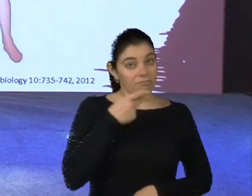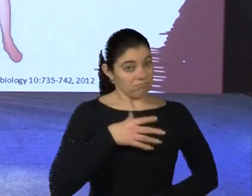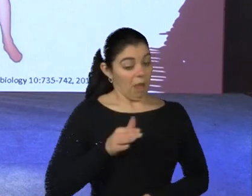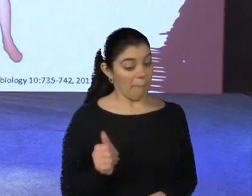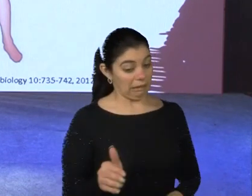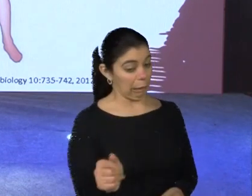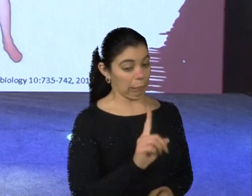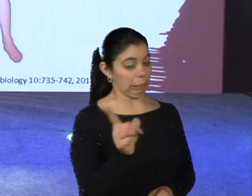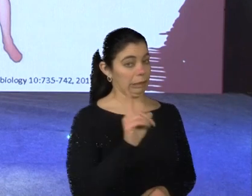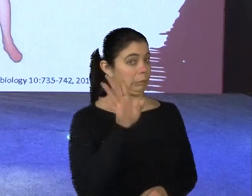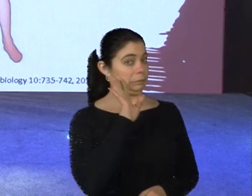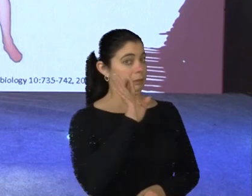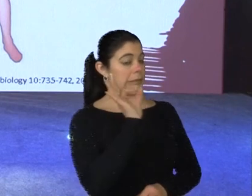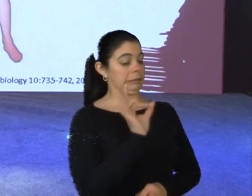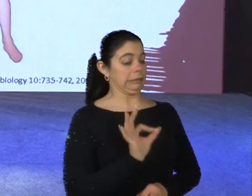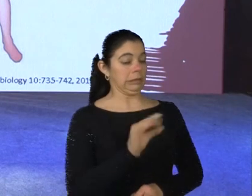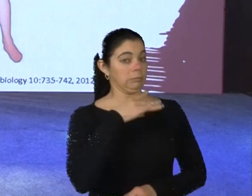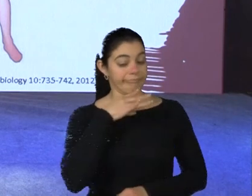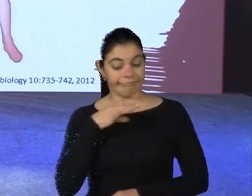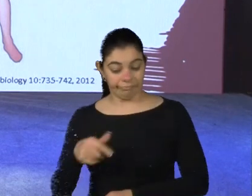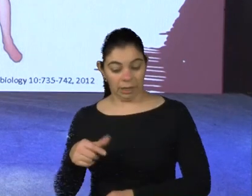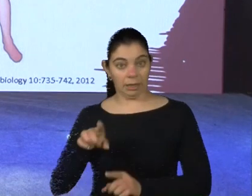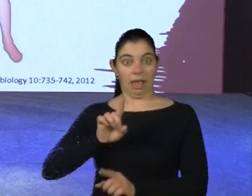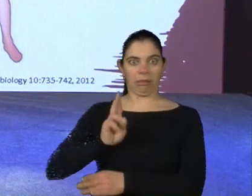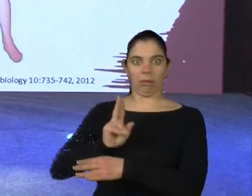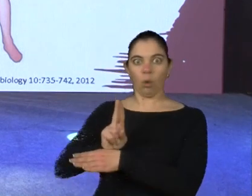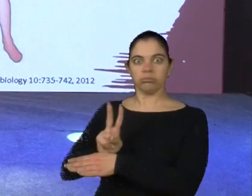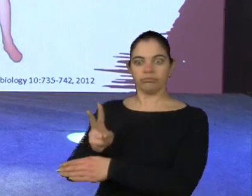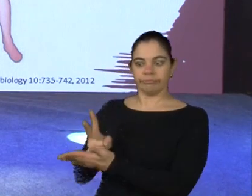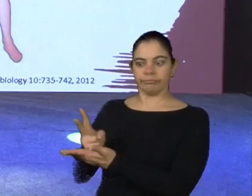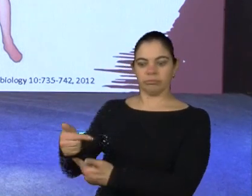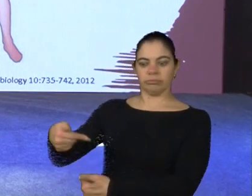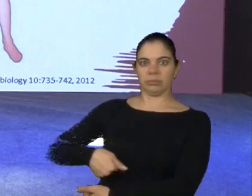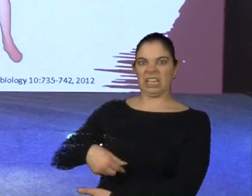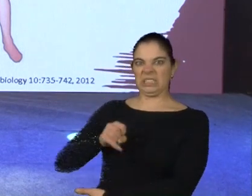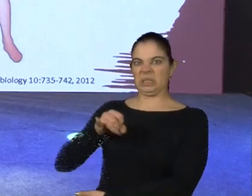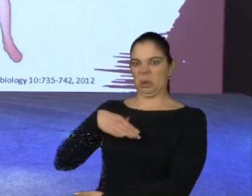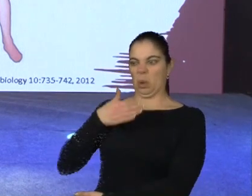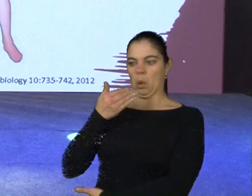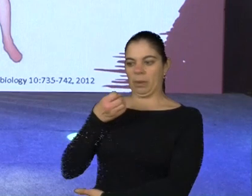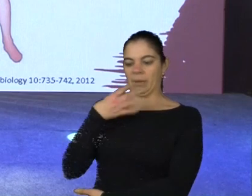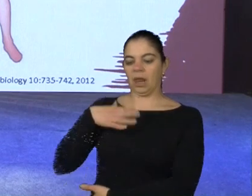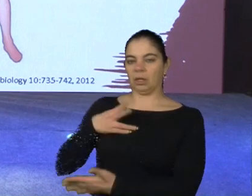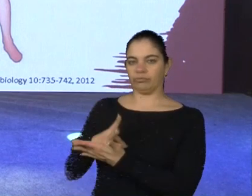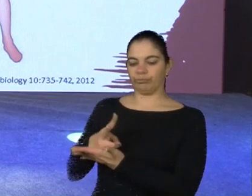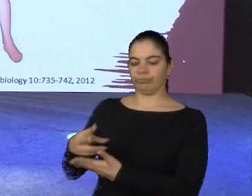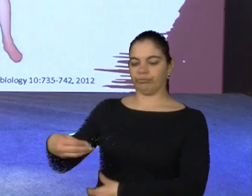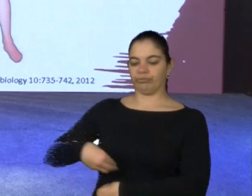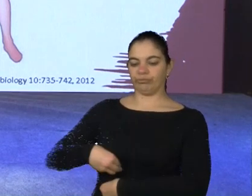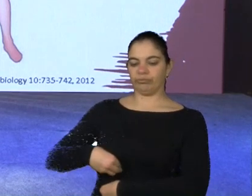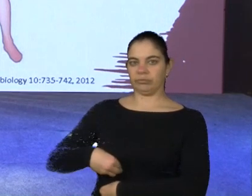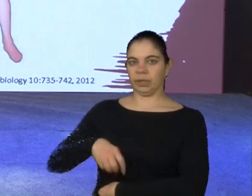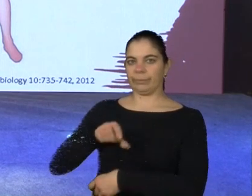elas ficam no nosso intestino a partir do momento que a gente não come bem. Não come bem, que eu diria assim, muito